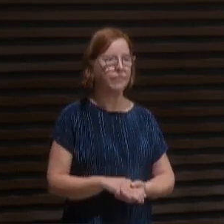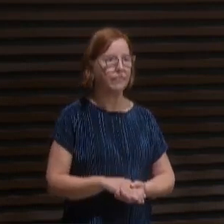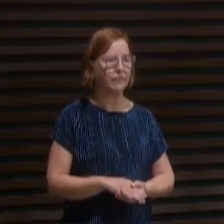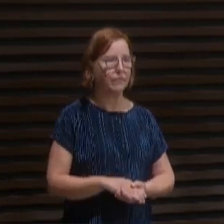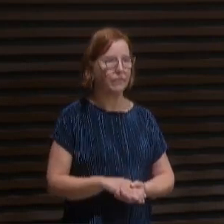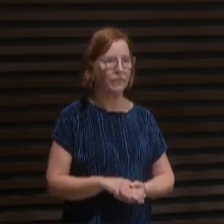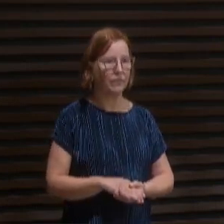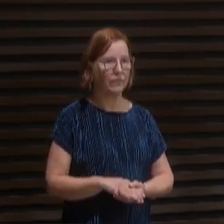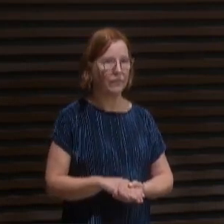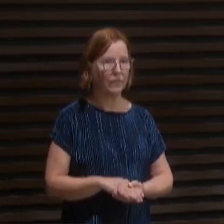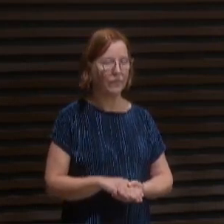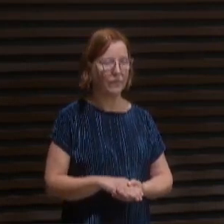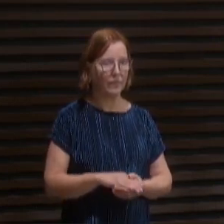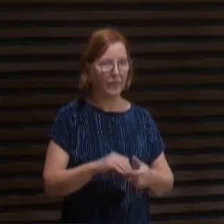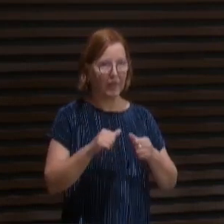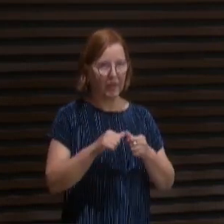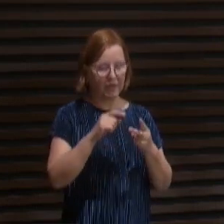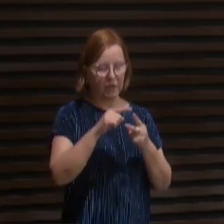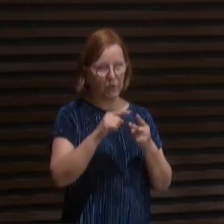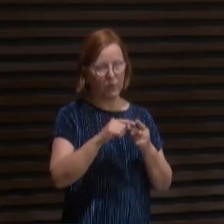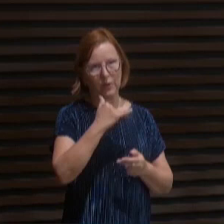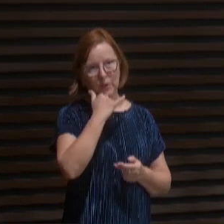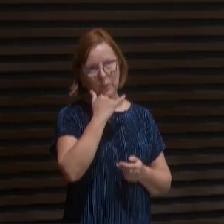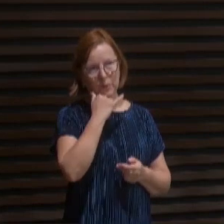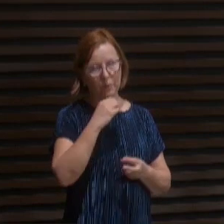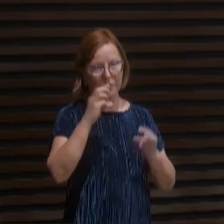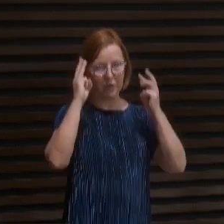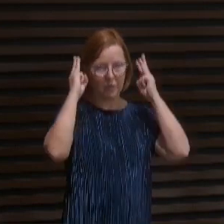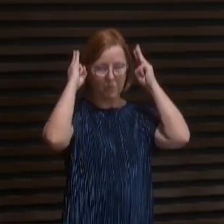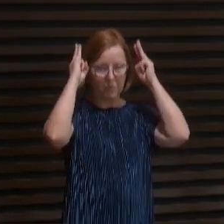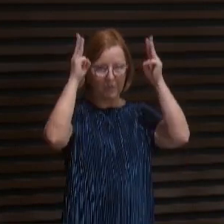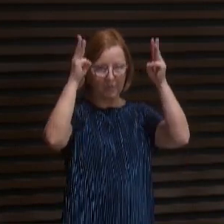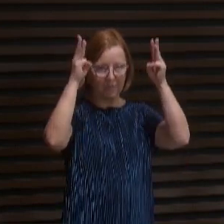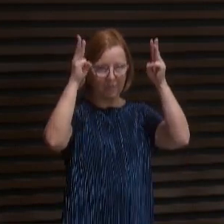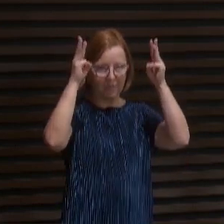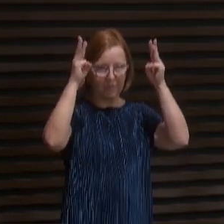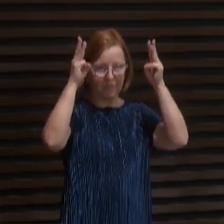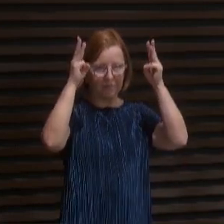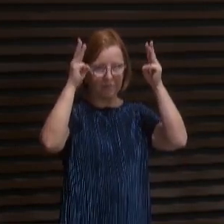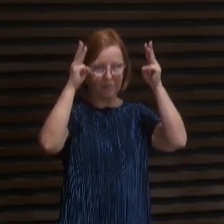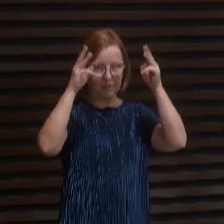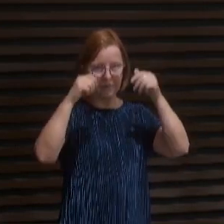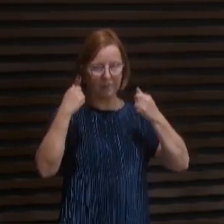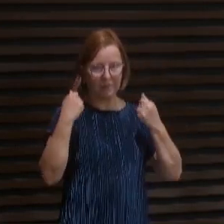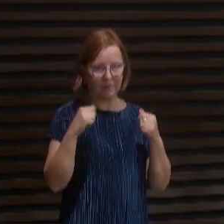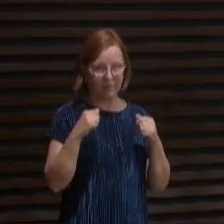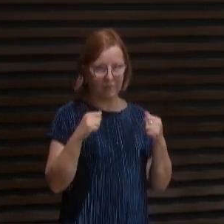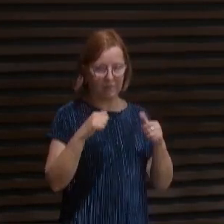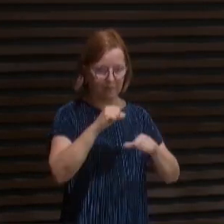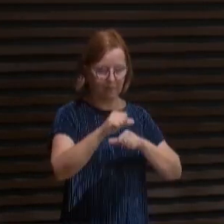Essas duas desculpas de Moisés, ou essas desculpas de Moisés, precisam ser